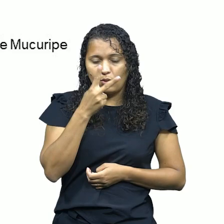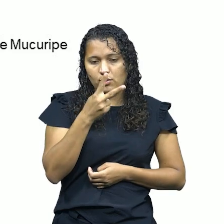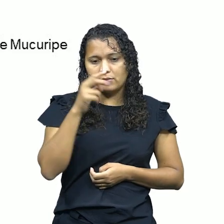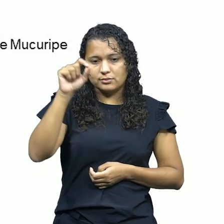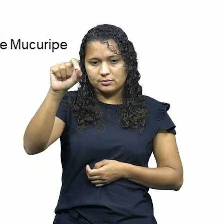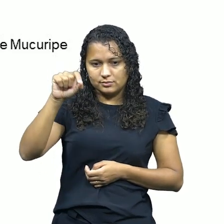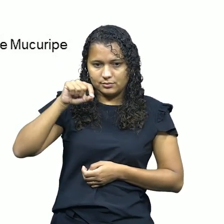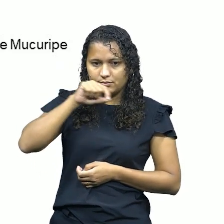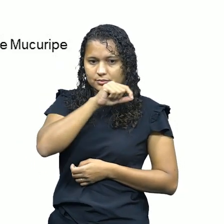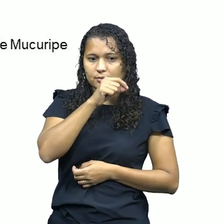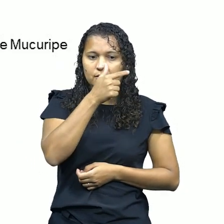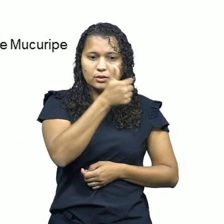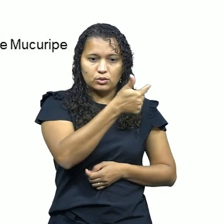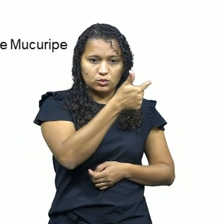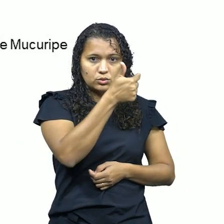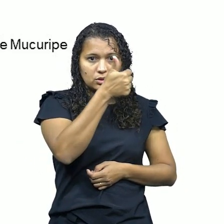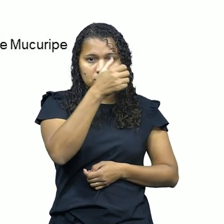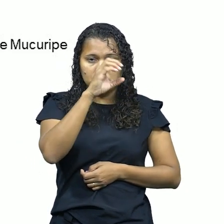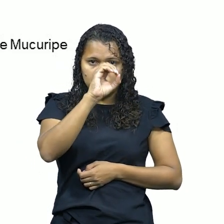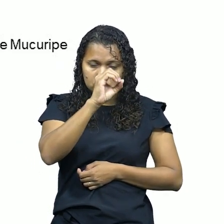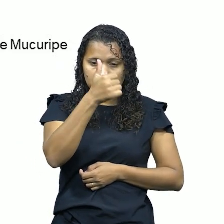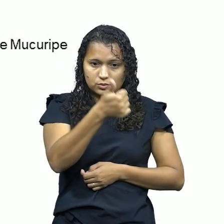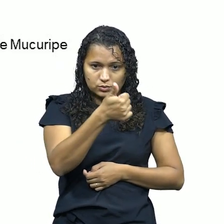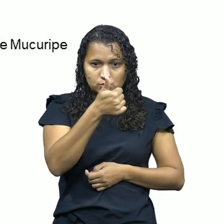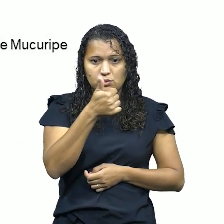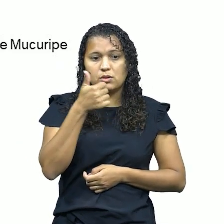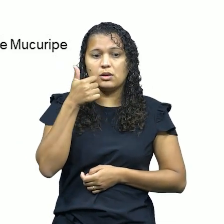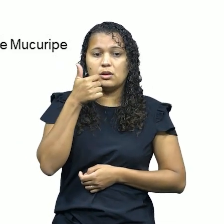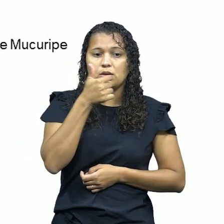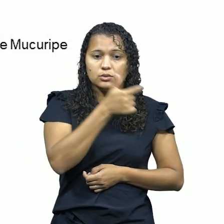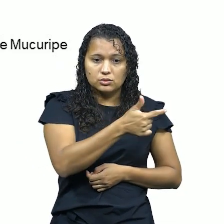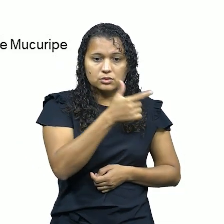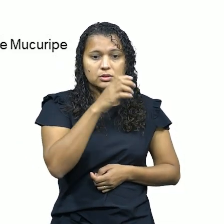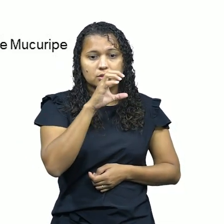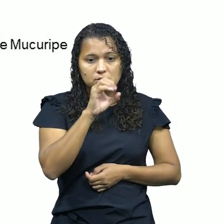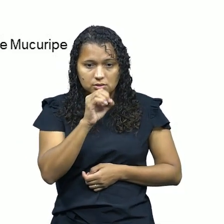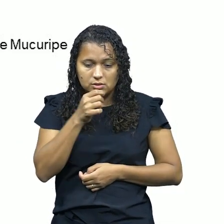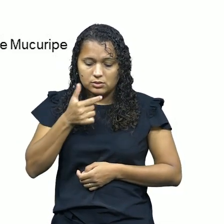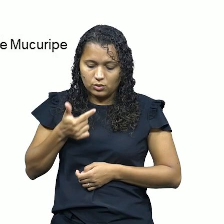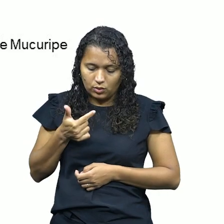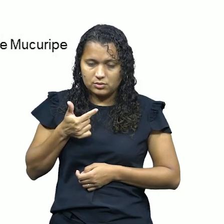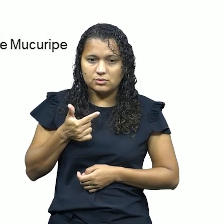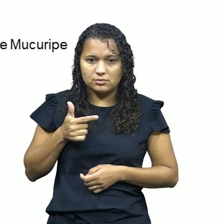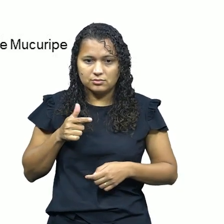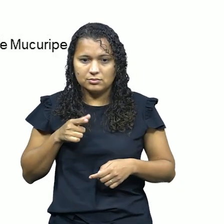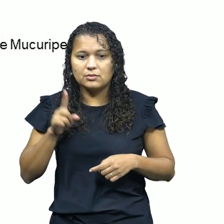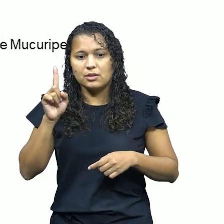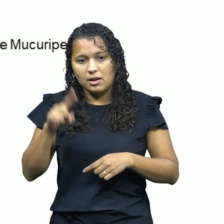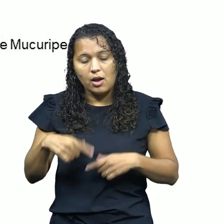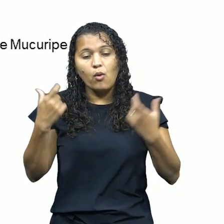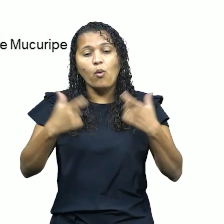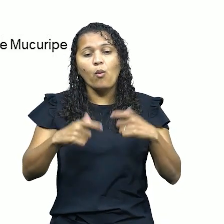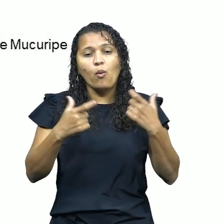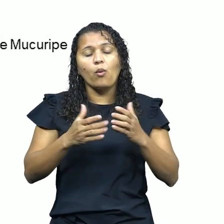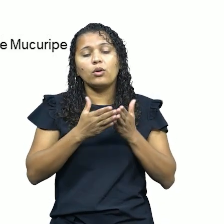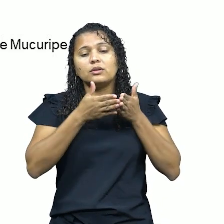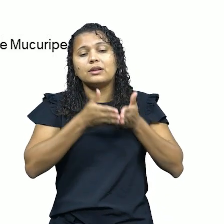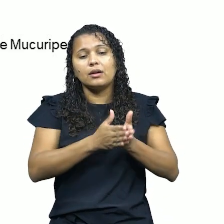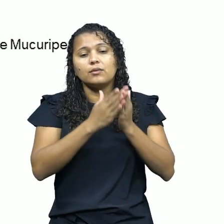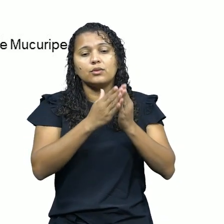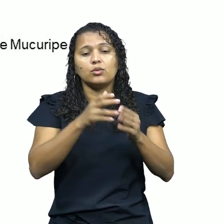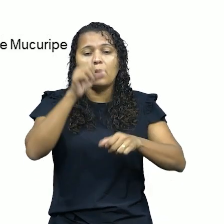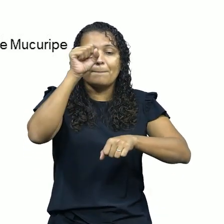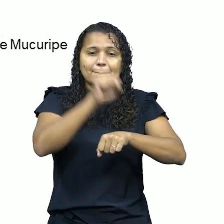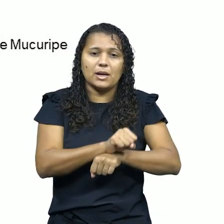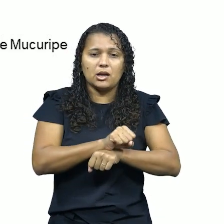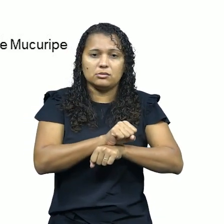de atracação, que é o 201 e o 202. Então vocês entendem que o berço de atracação é onde o navio faz o quê?